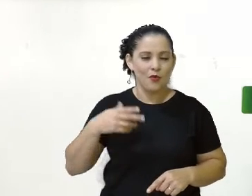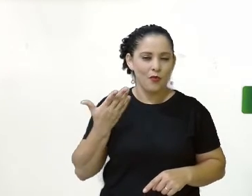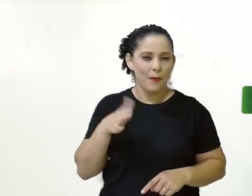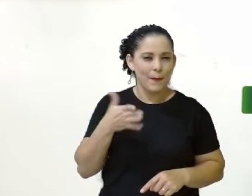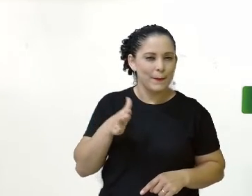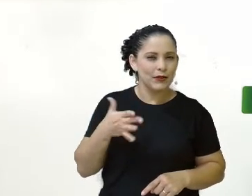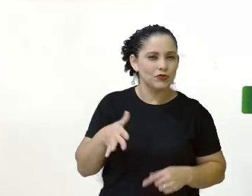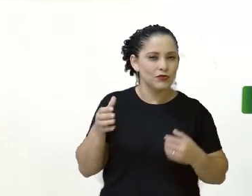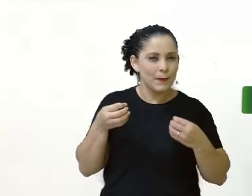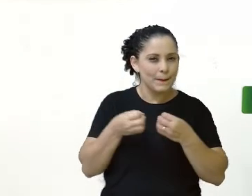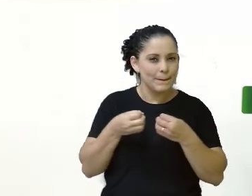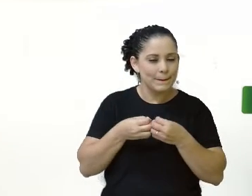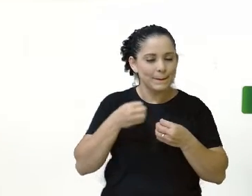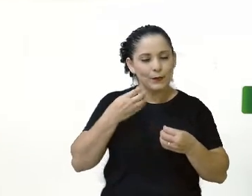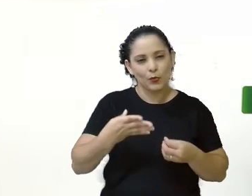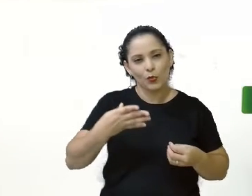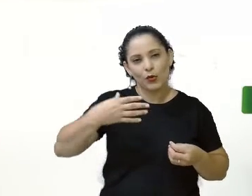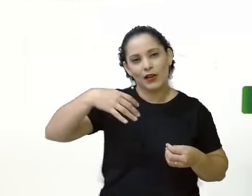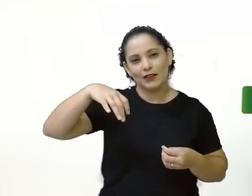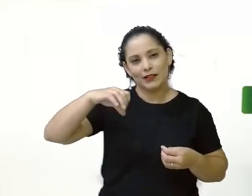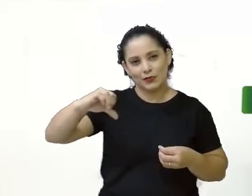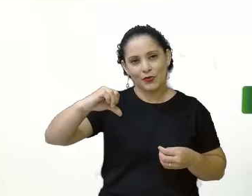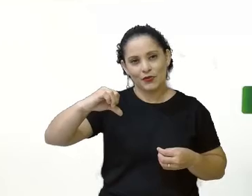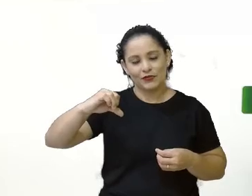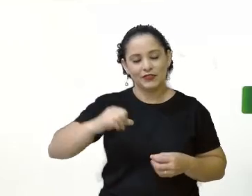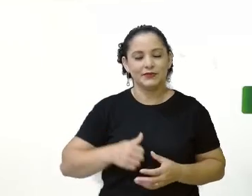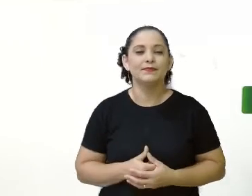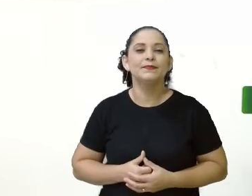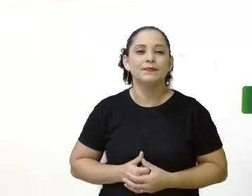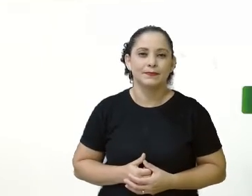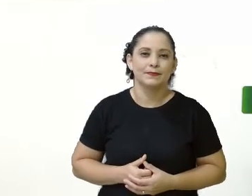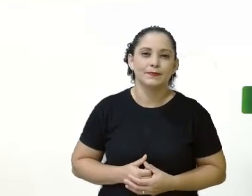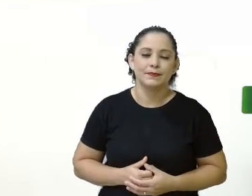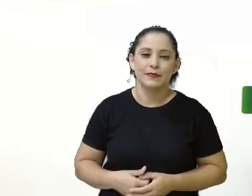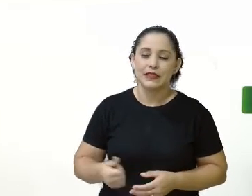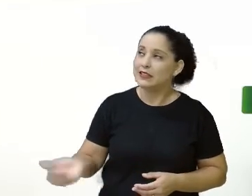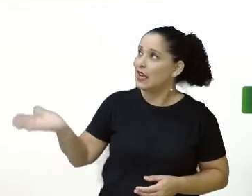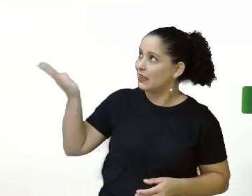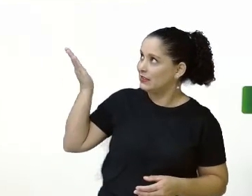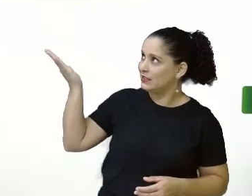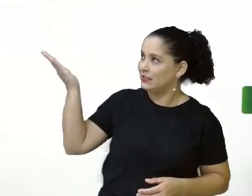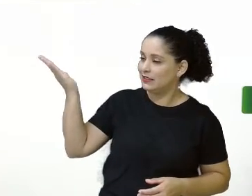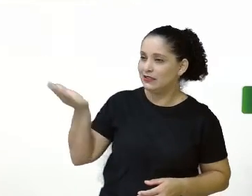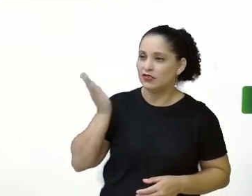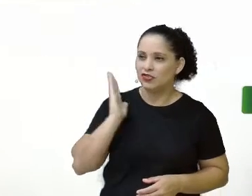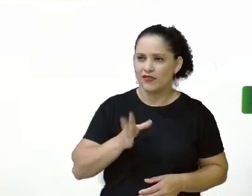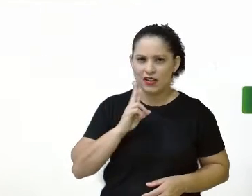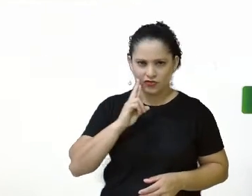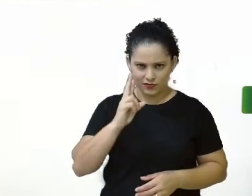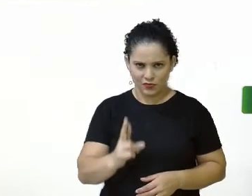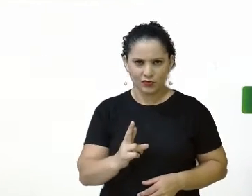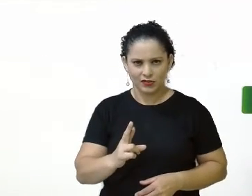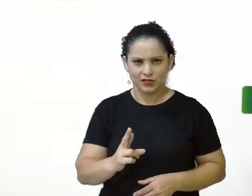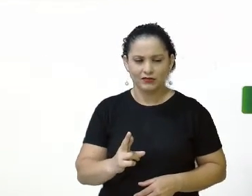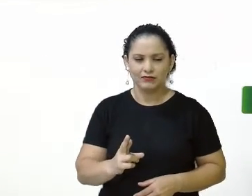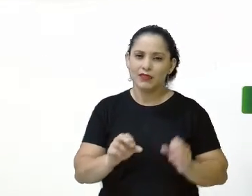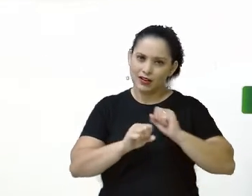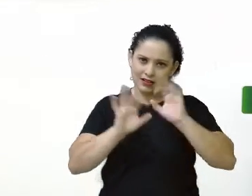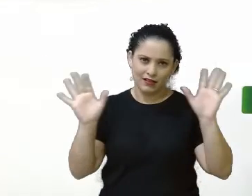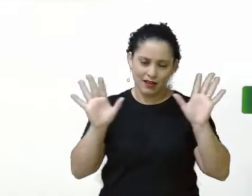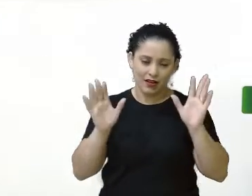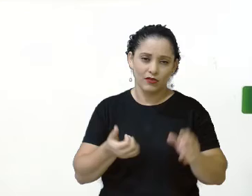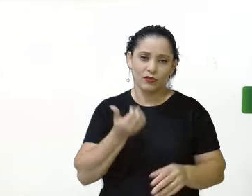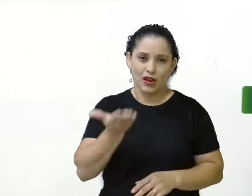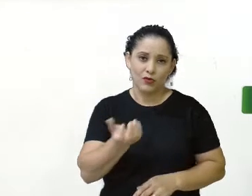chegue próximo ao número 49. Nesse caso aqui, eu já vou responder direto. É o